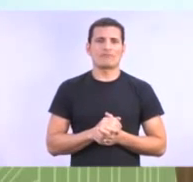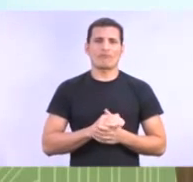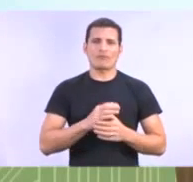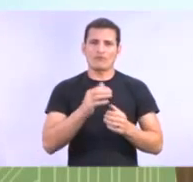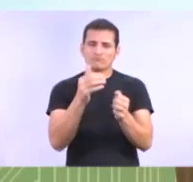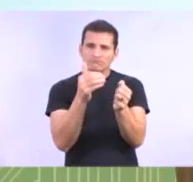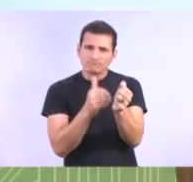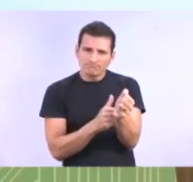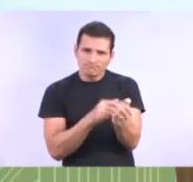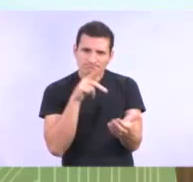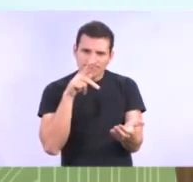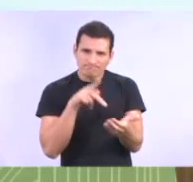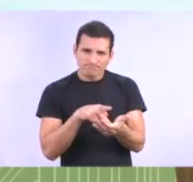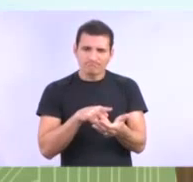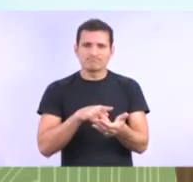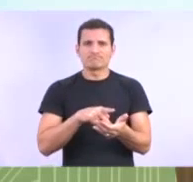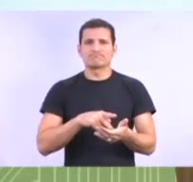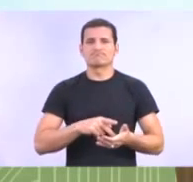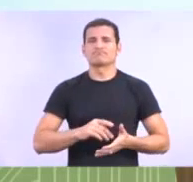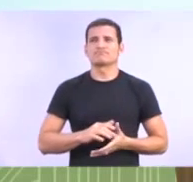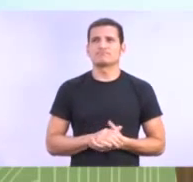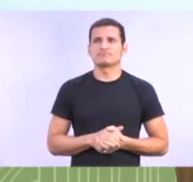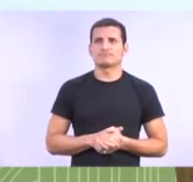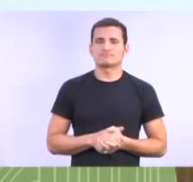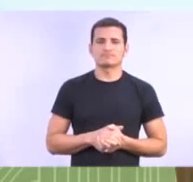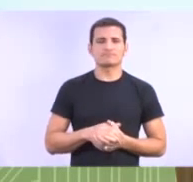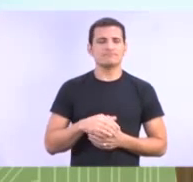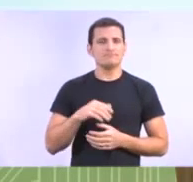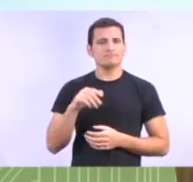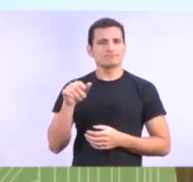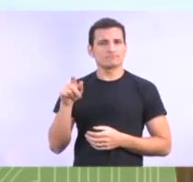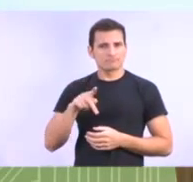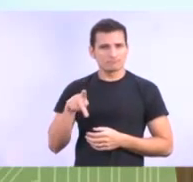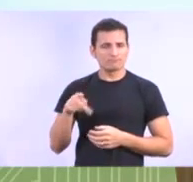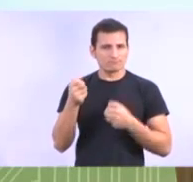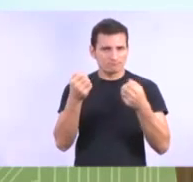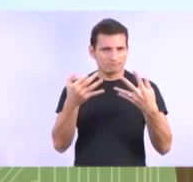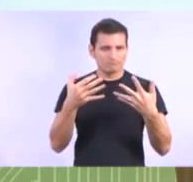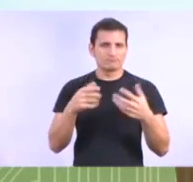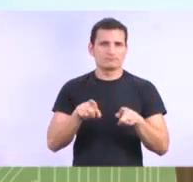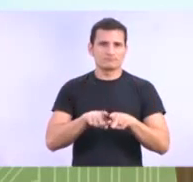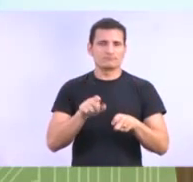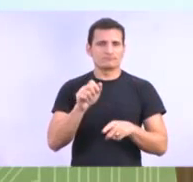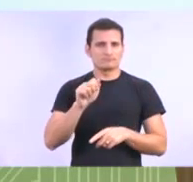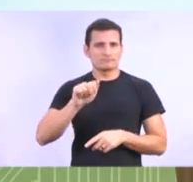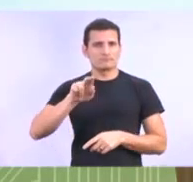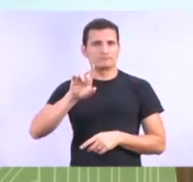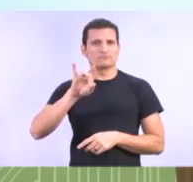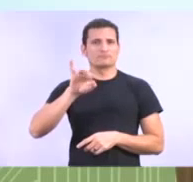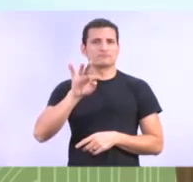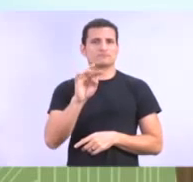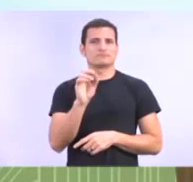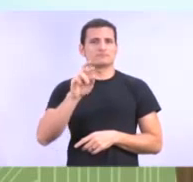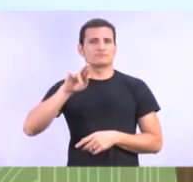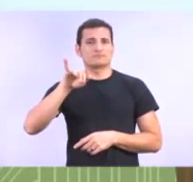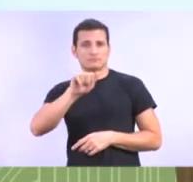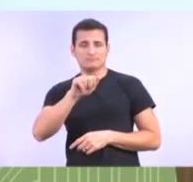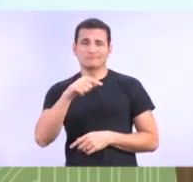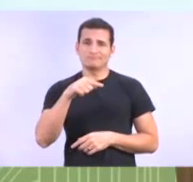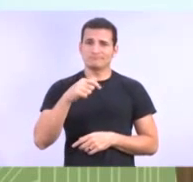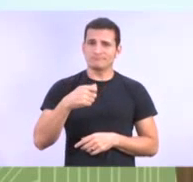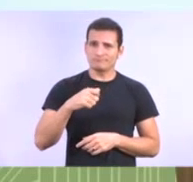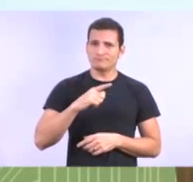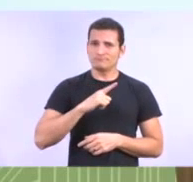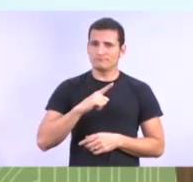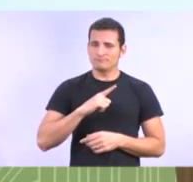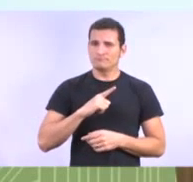confidencialidade, integridade, disponibilidade, como o professor falou também, que tem auditoria, né, professor, que tenha elementos aí, princípios de